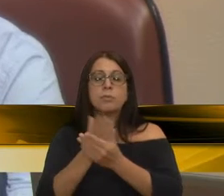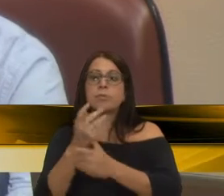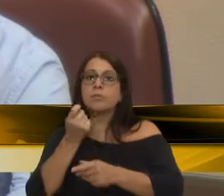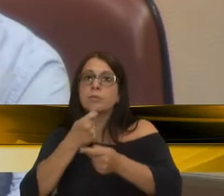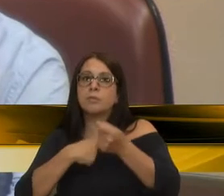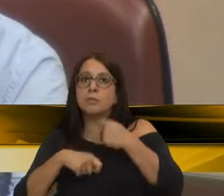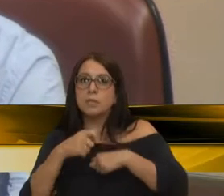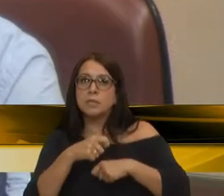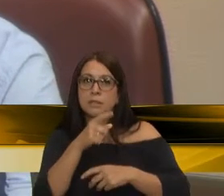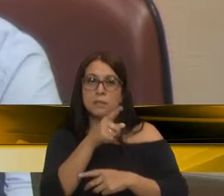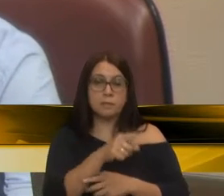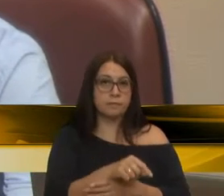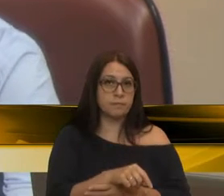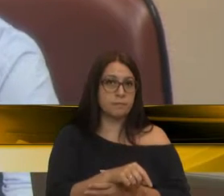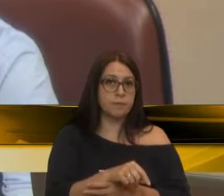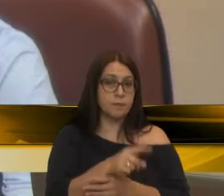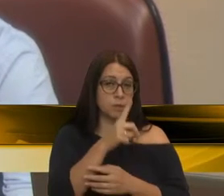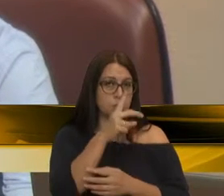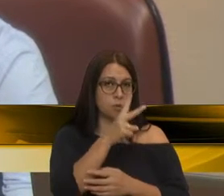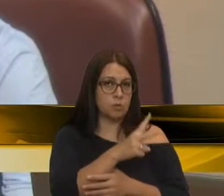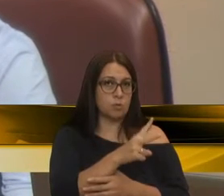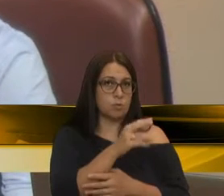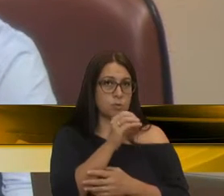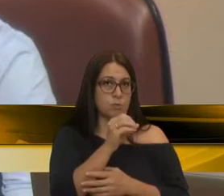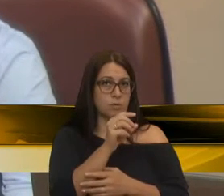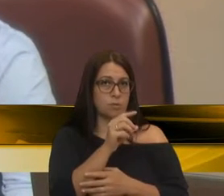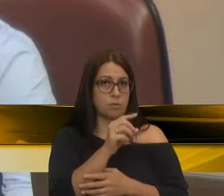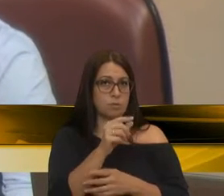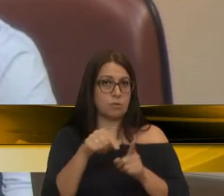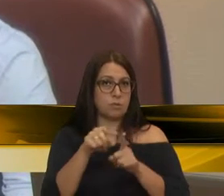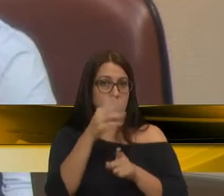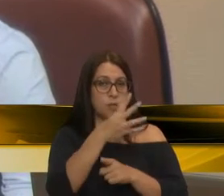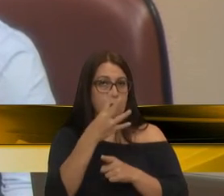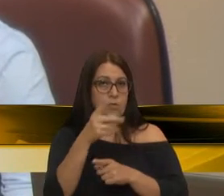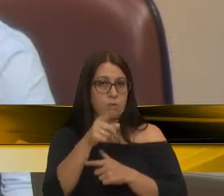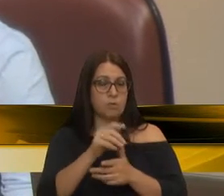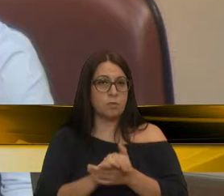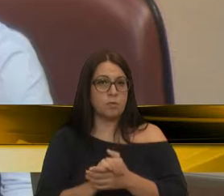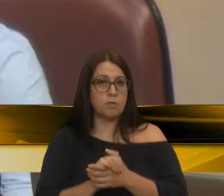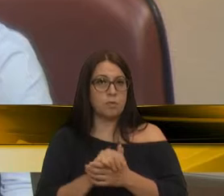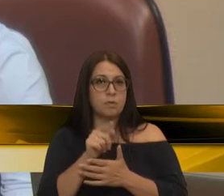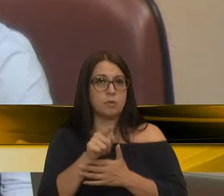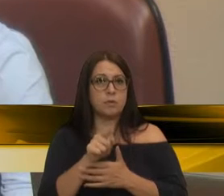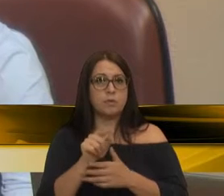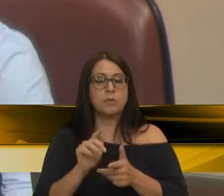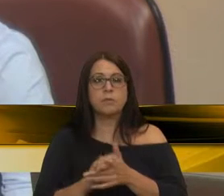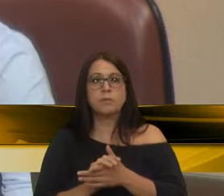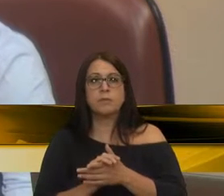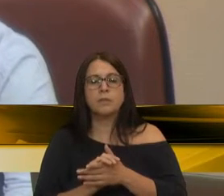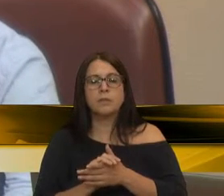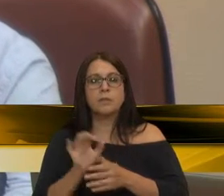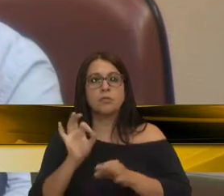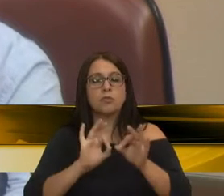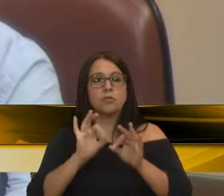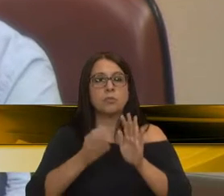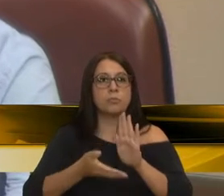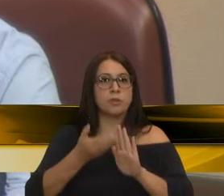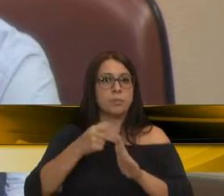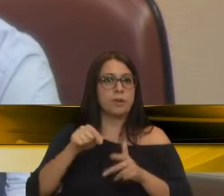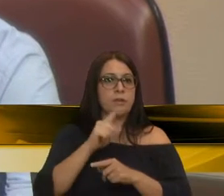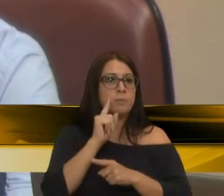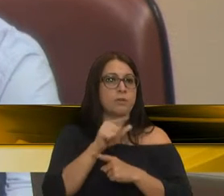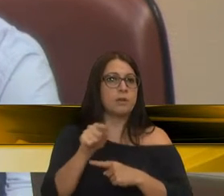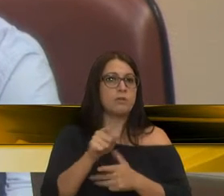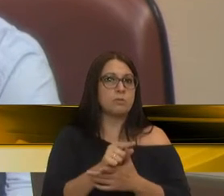no no número 2016 barra 44 pontos 0 42 que tratou do reajuste tarifário anual